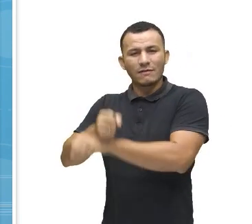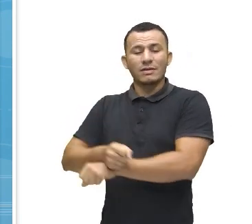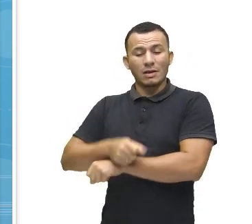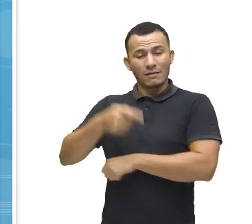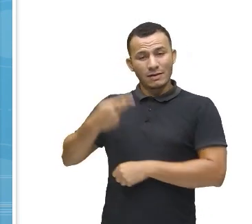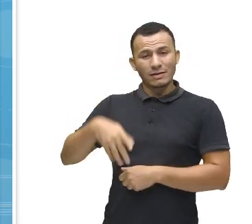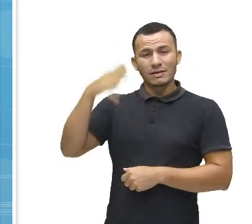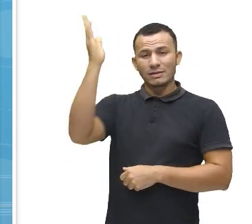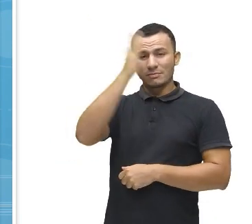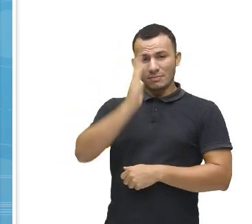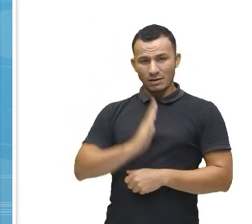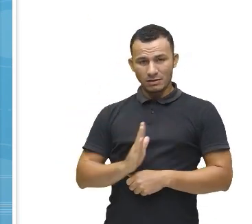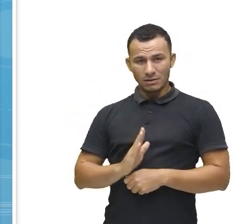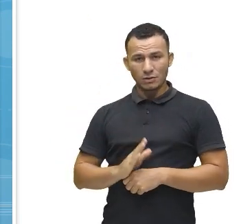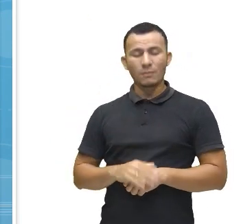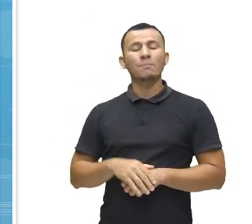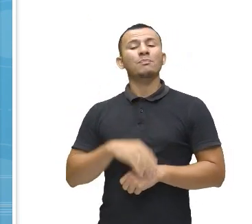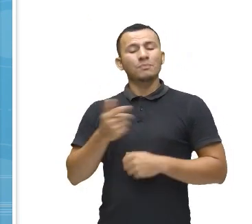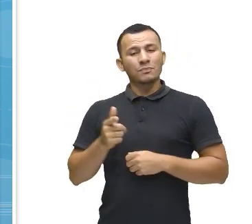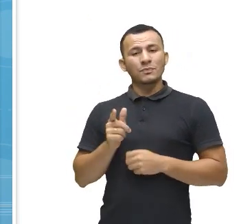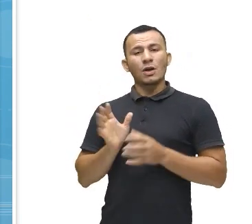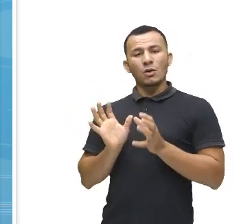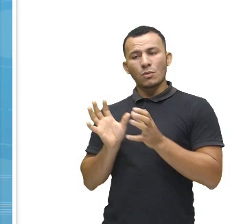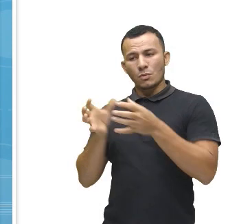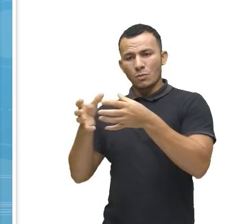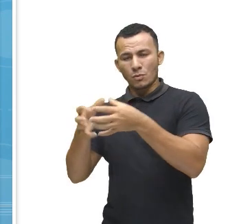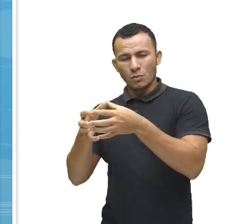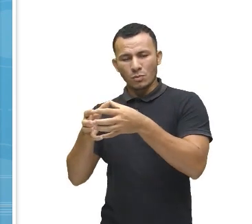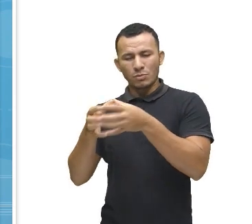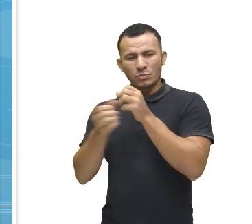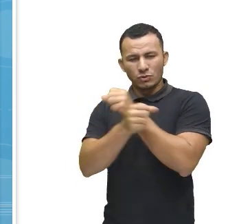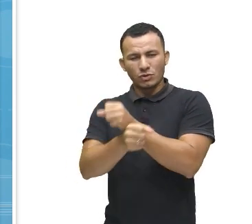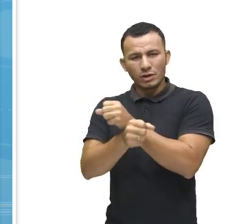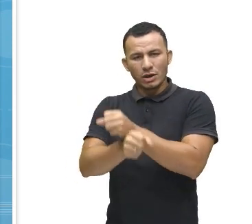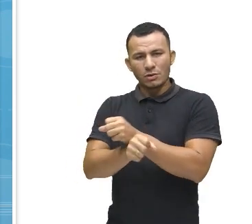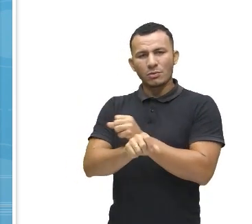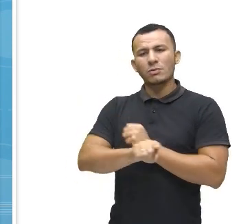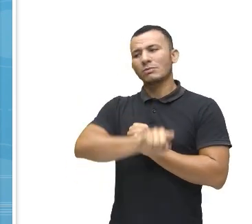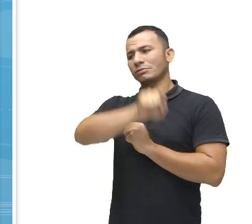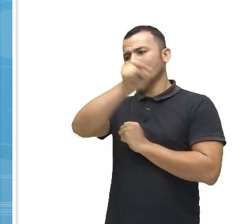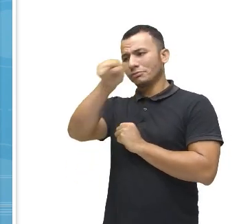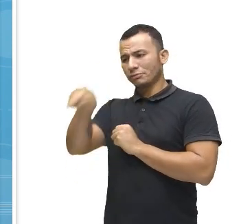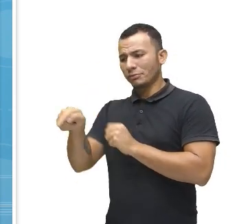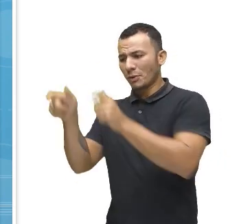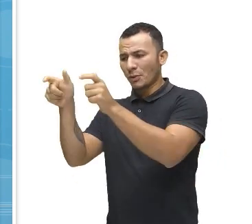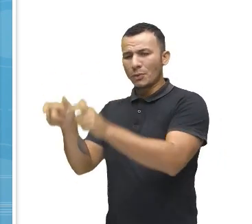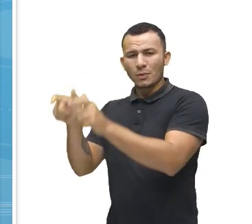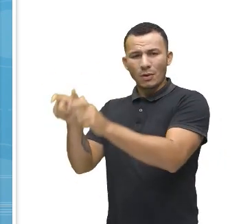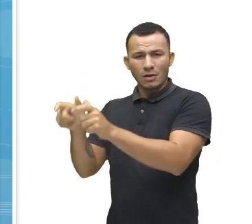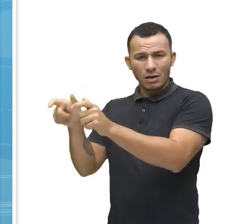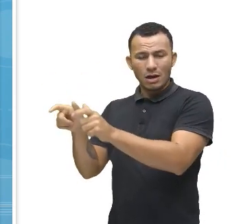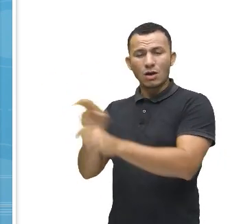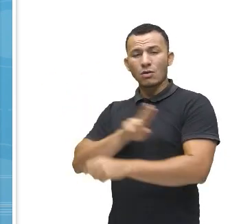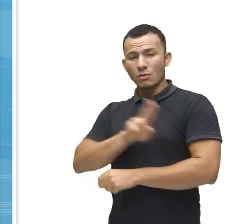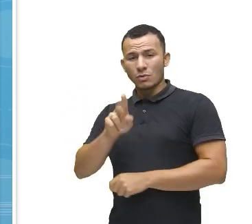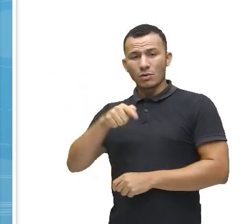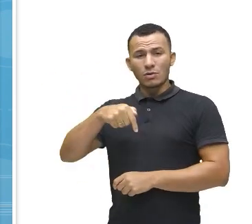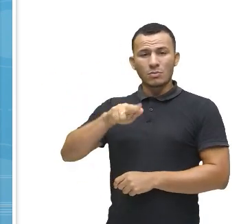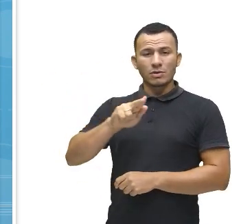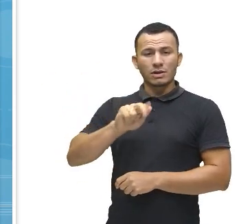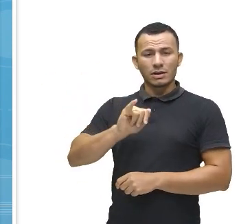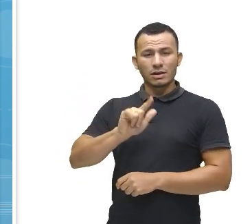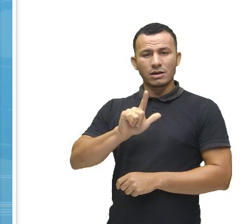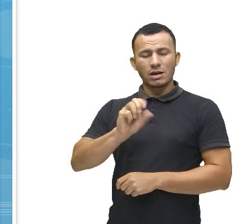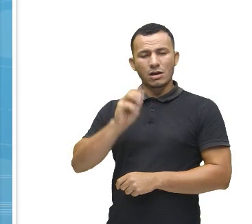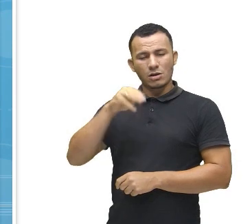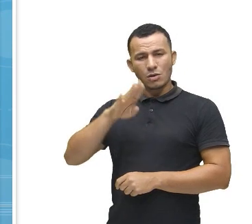compreendendo que o quilombo é um refúgio de escravizados fugidos, que de certa forma conseguiam